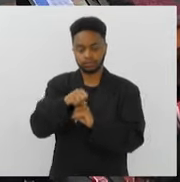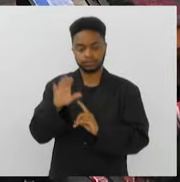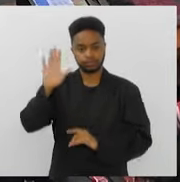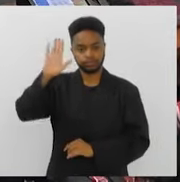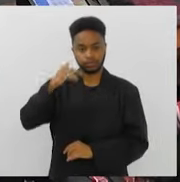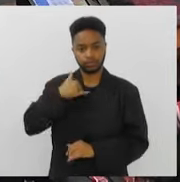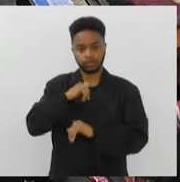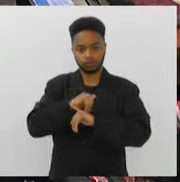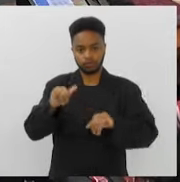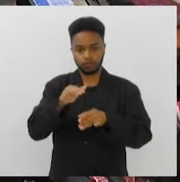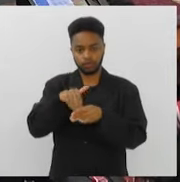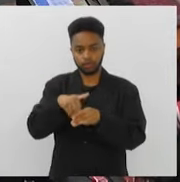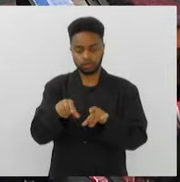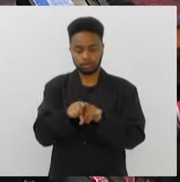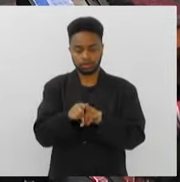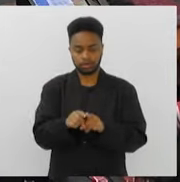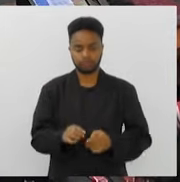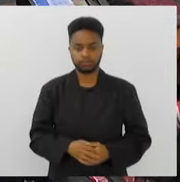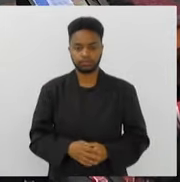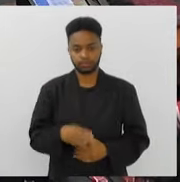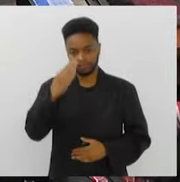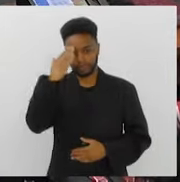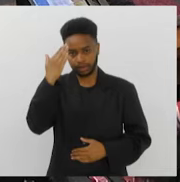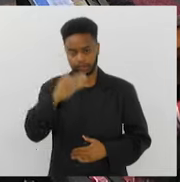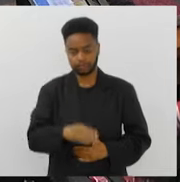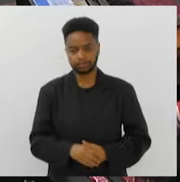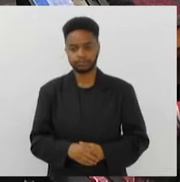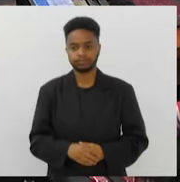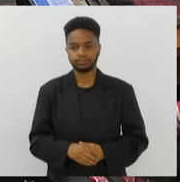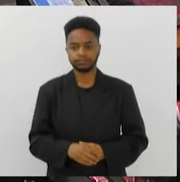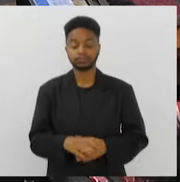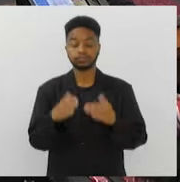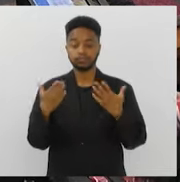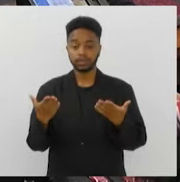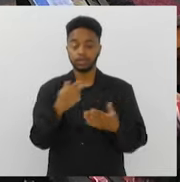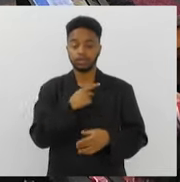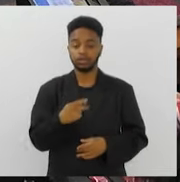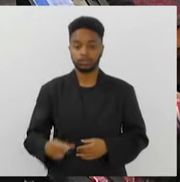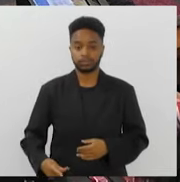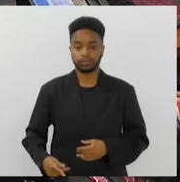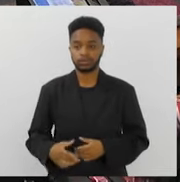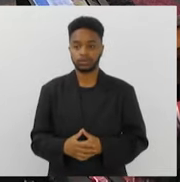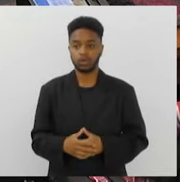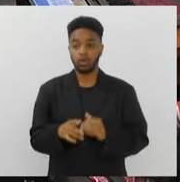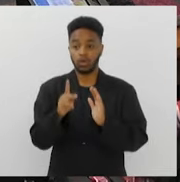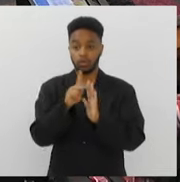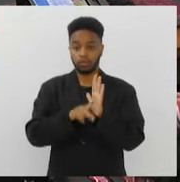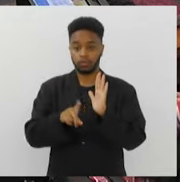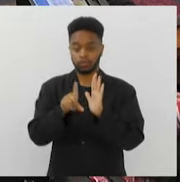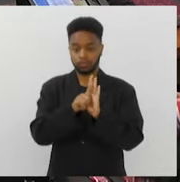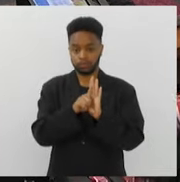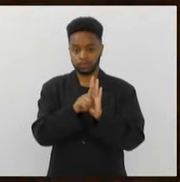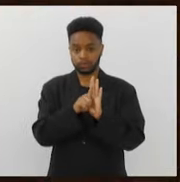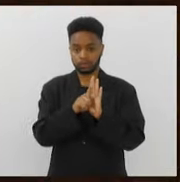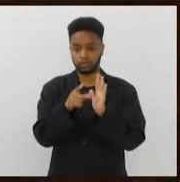para declarar também. Obrigado. Então, presidente, o projeto de lei